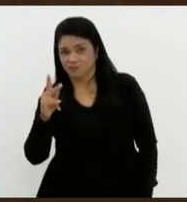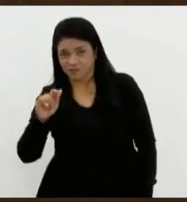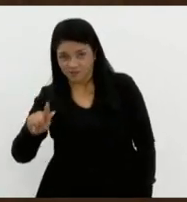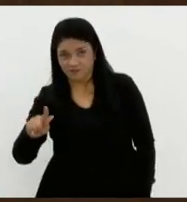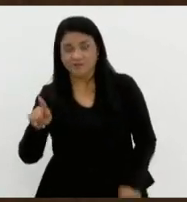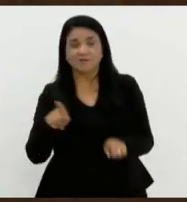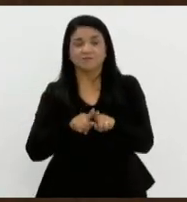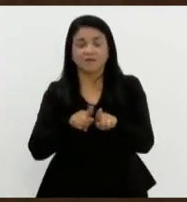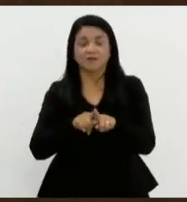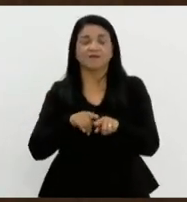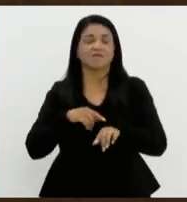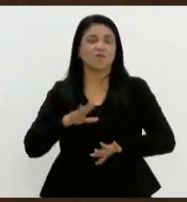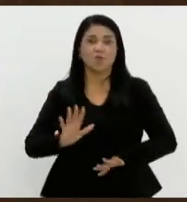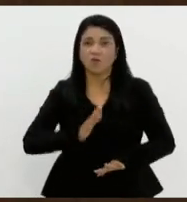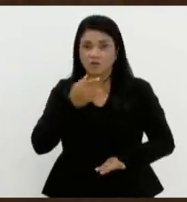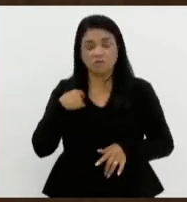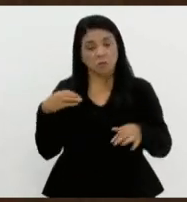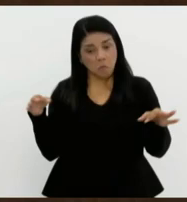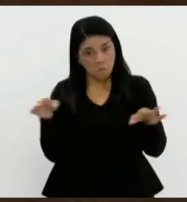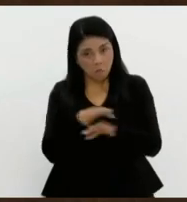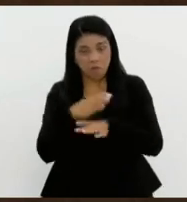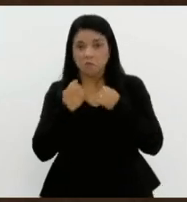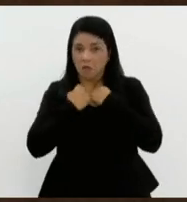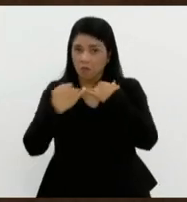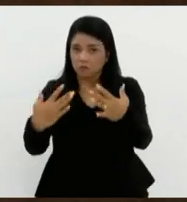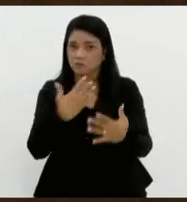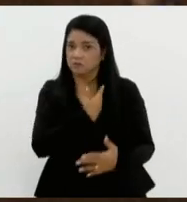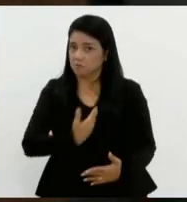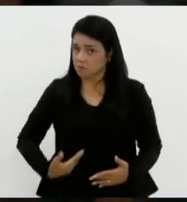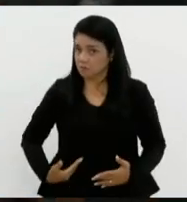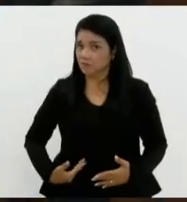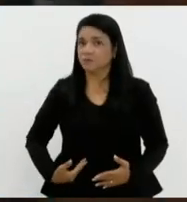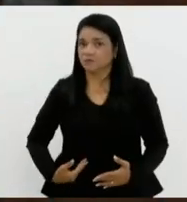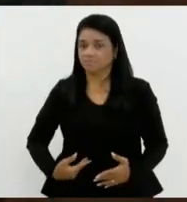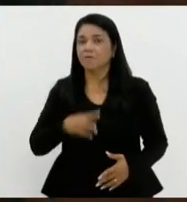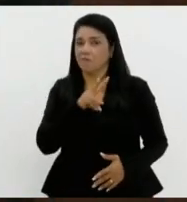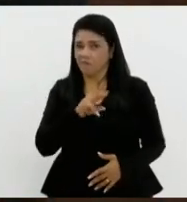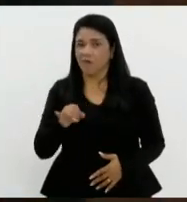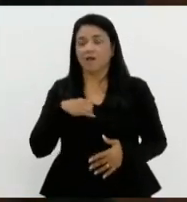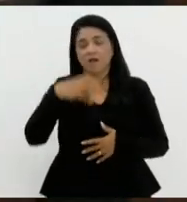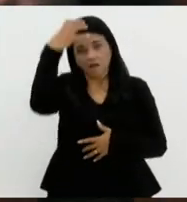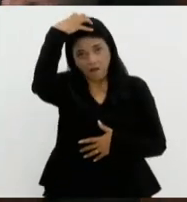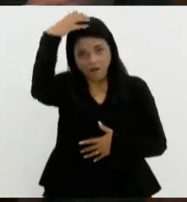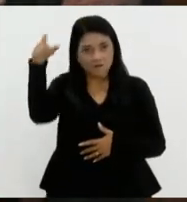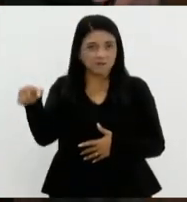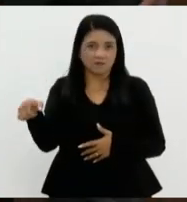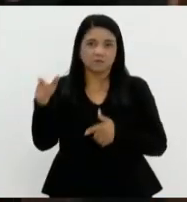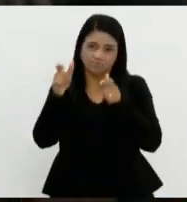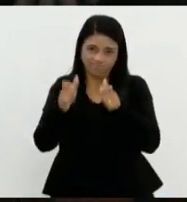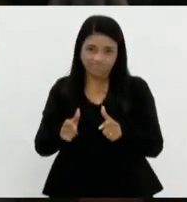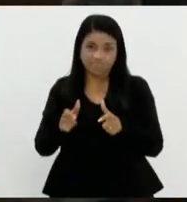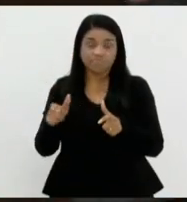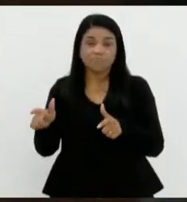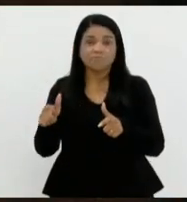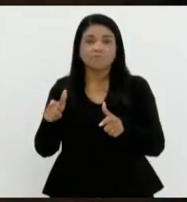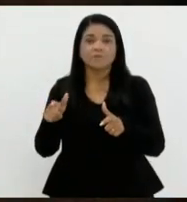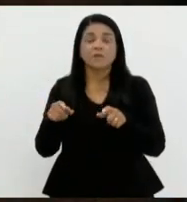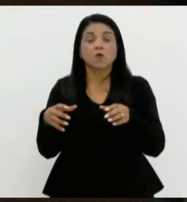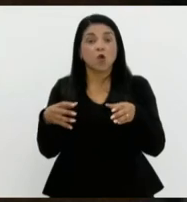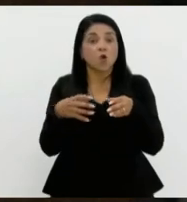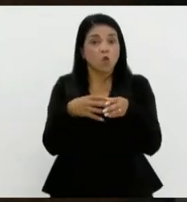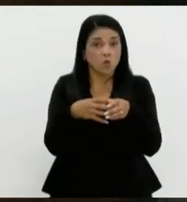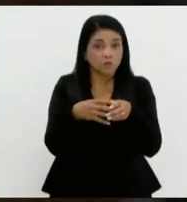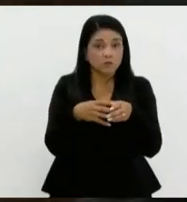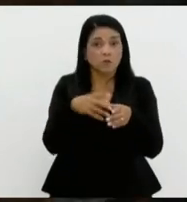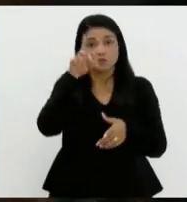senhora que estamos prontos, vamos fazer uma audiência pública ali em Angra dos Reis, levando todo o aparato da Comissão